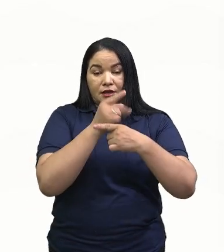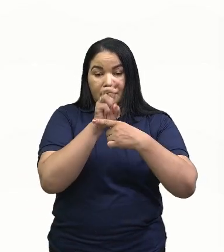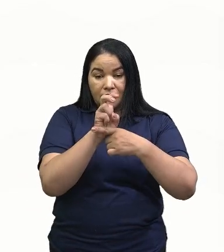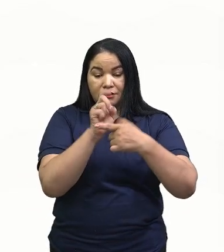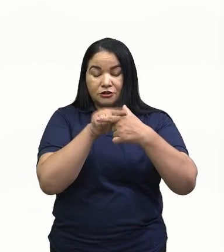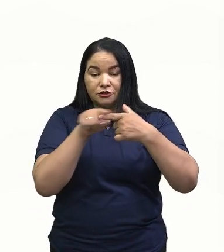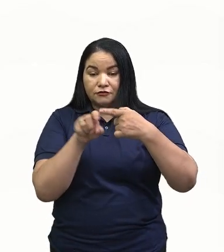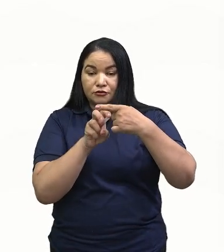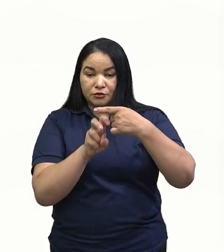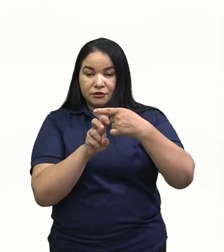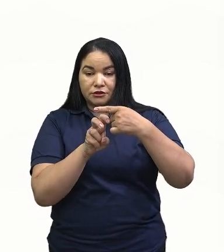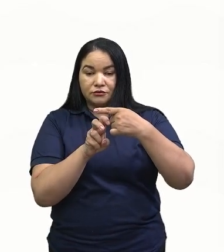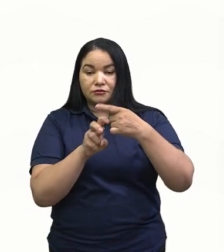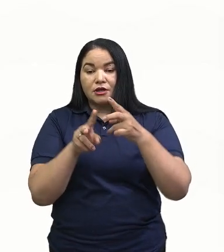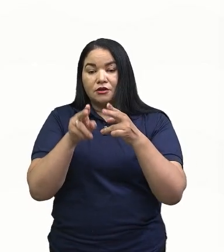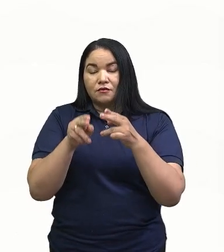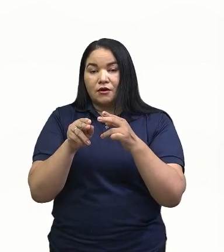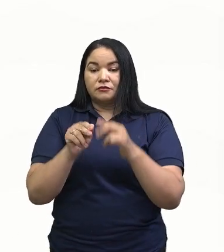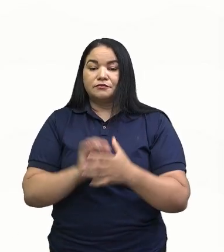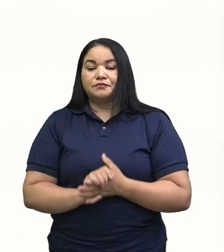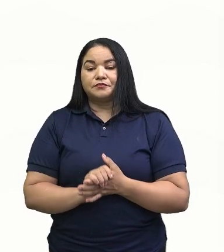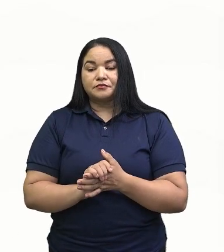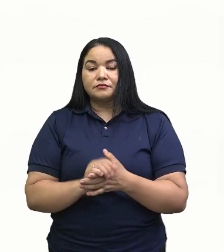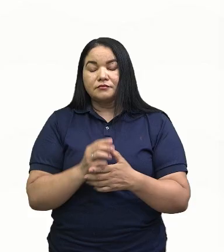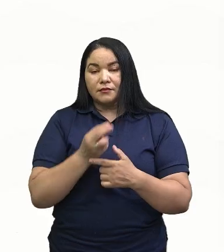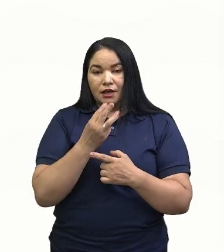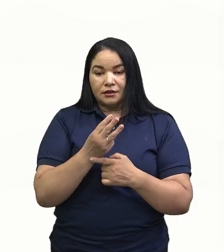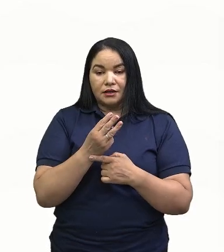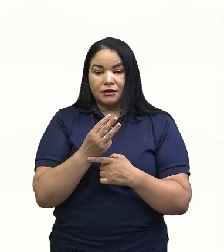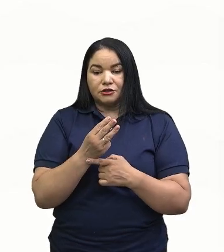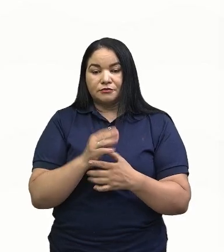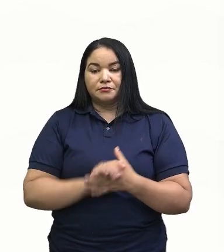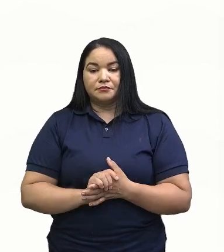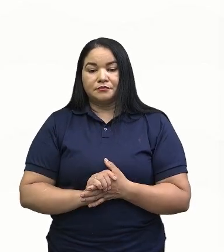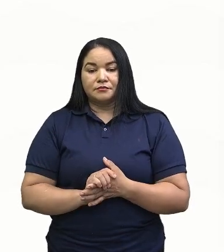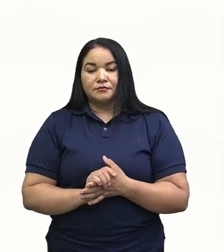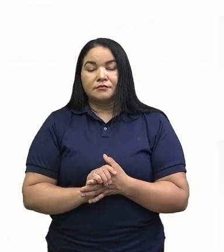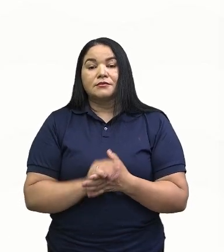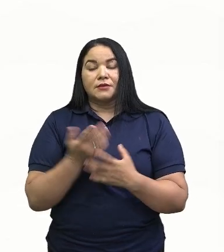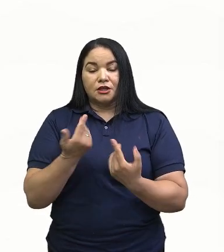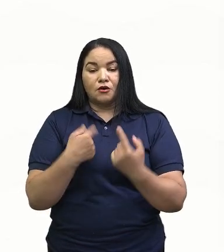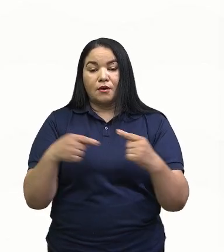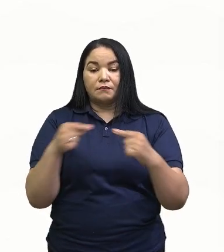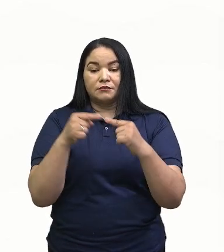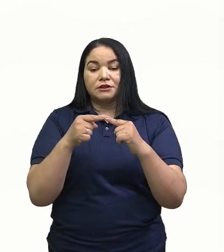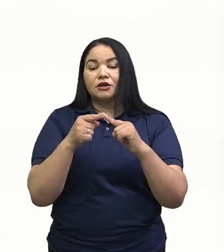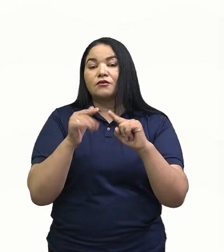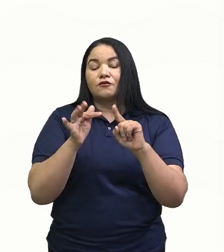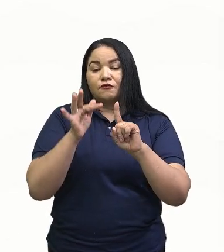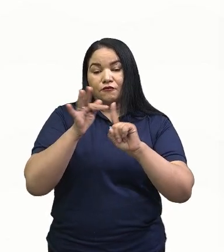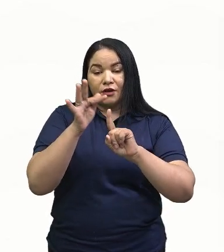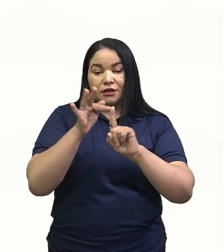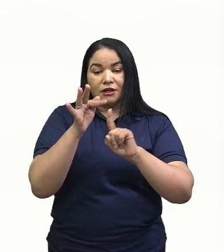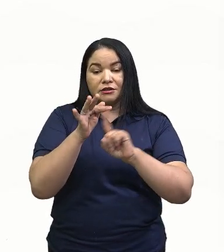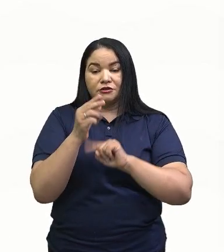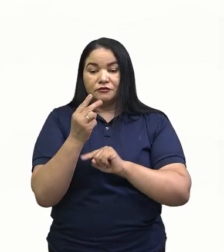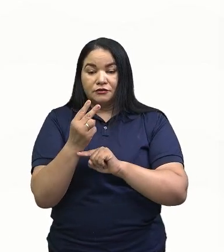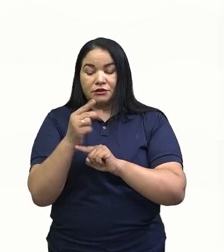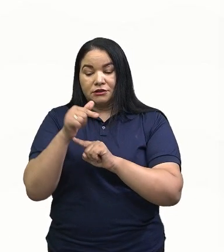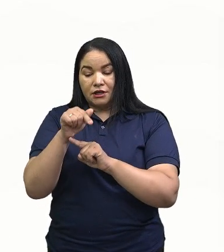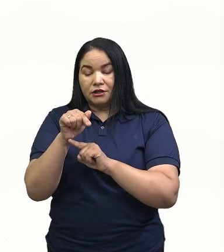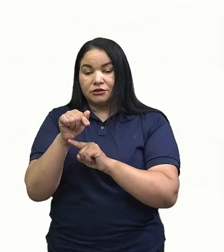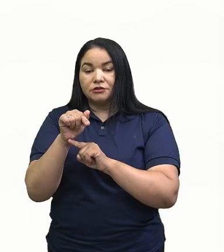dividido por 5 equivale a 3. Logo, em Fahrenheit, é 27